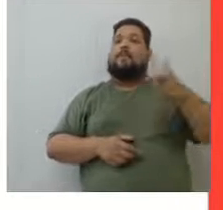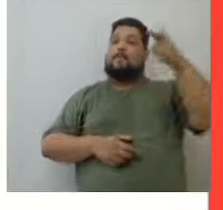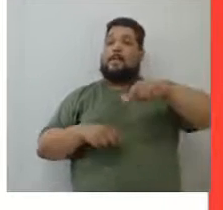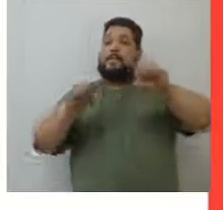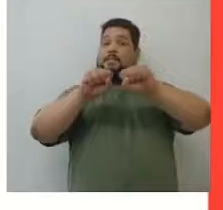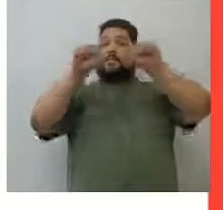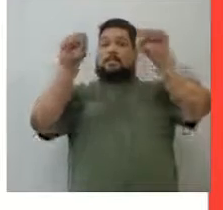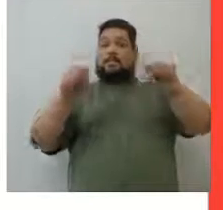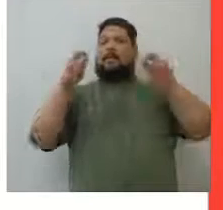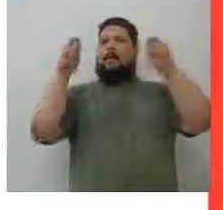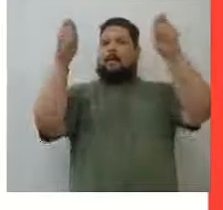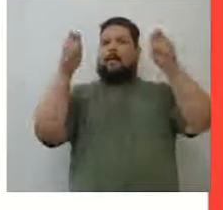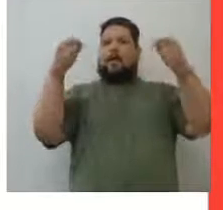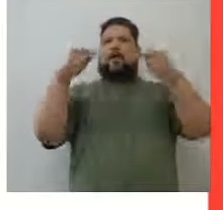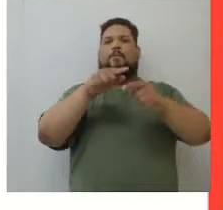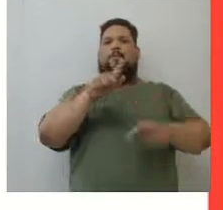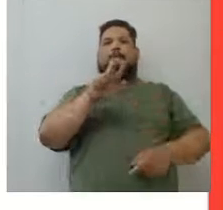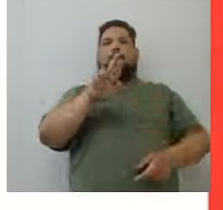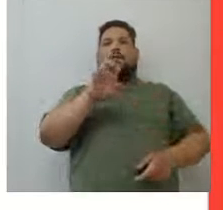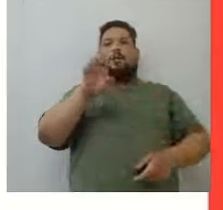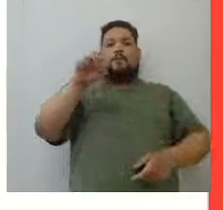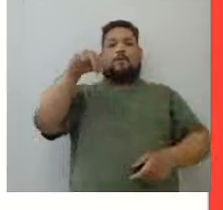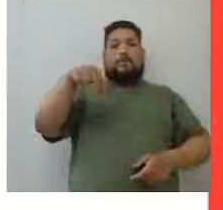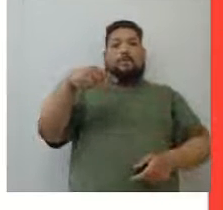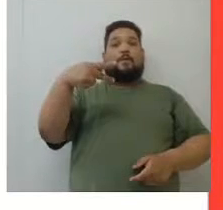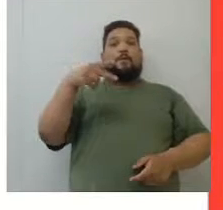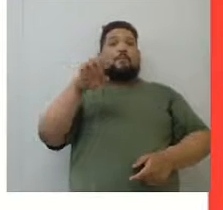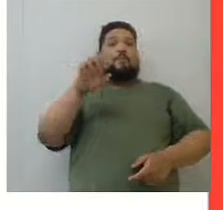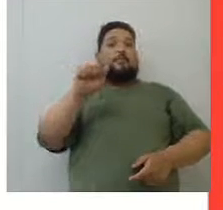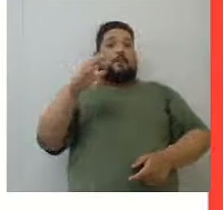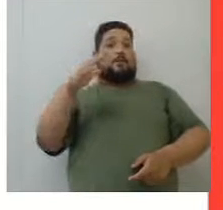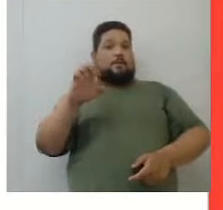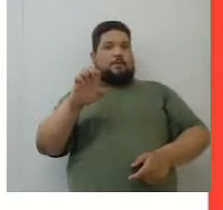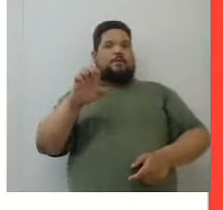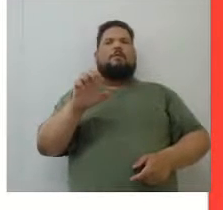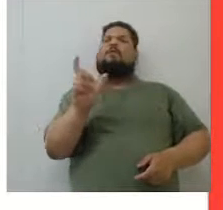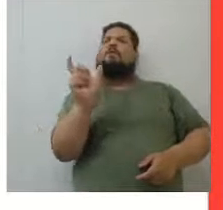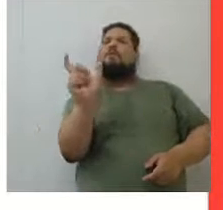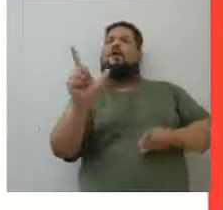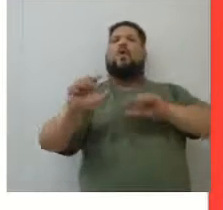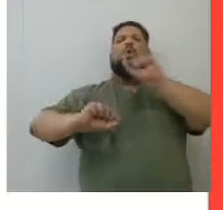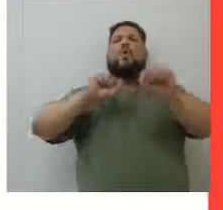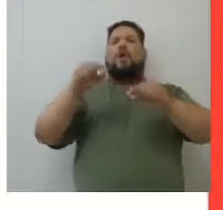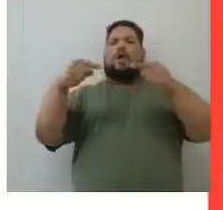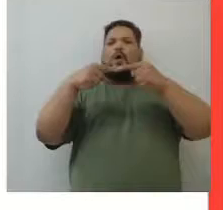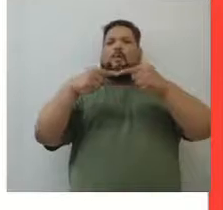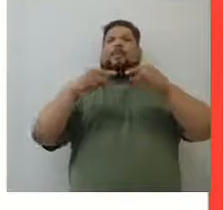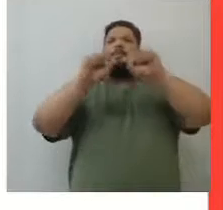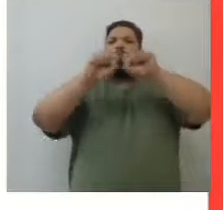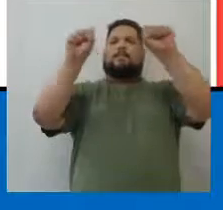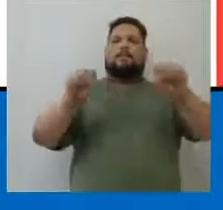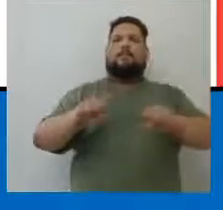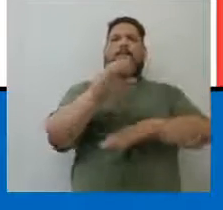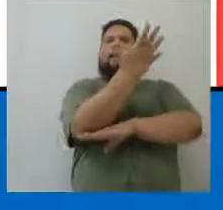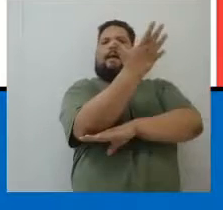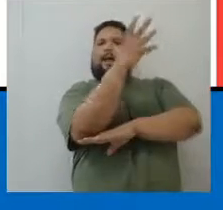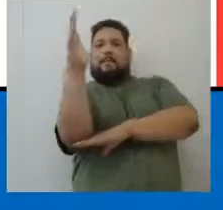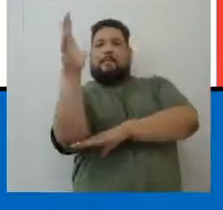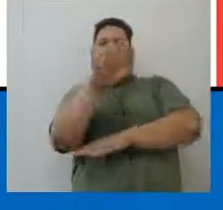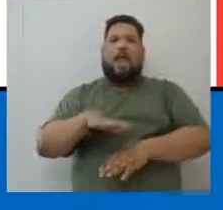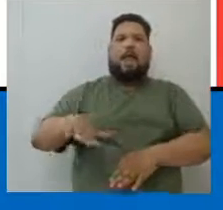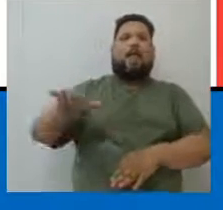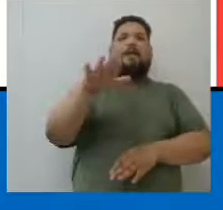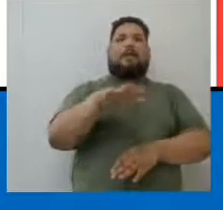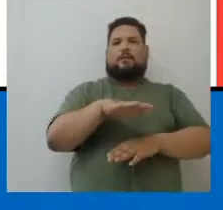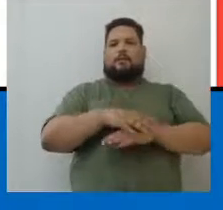ativismo também é o Greenpeace, tá, gente? O Greenpeace tá voltado mais para um sistema ambiental, está voltado mais às